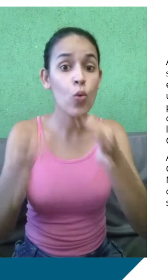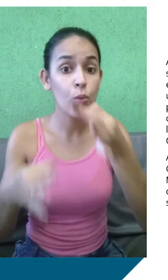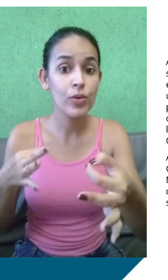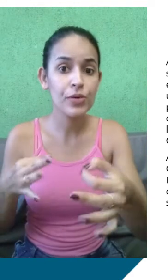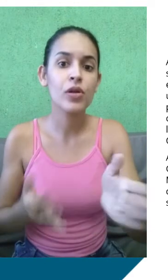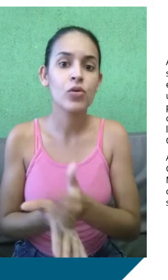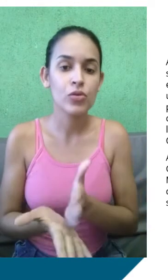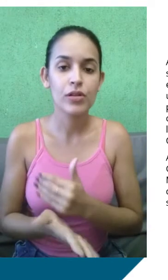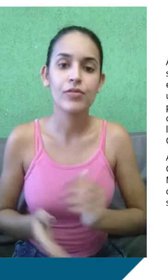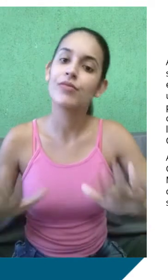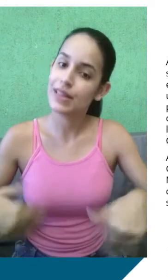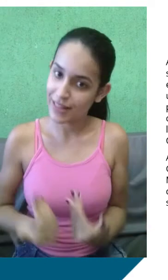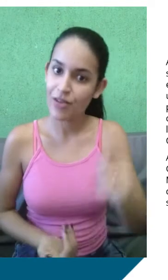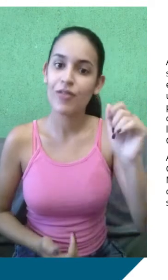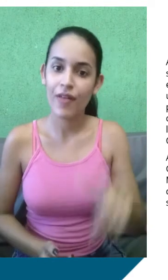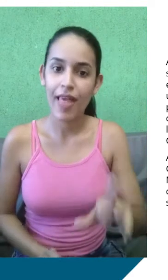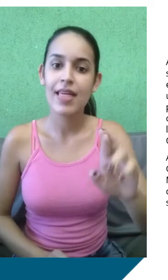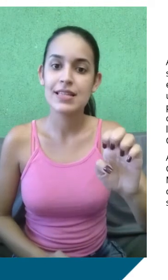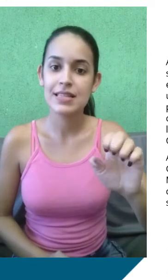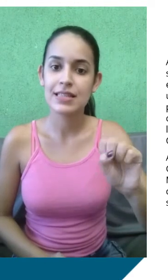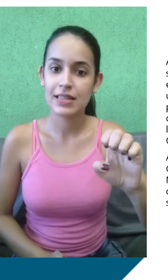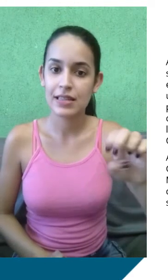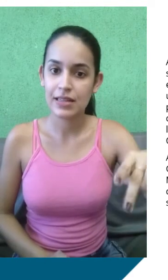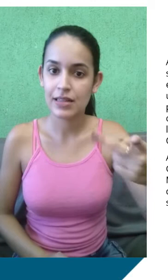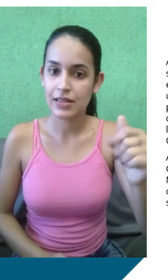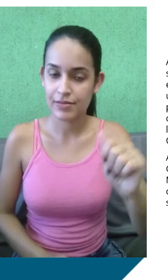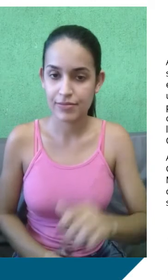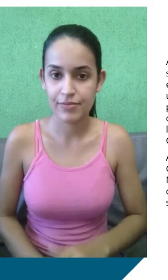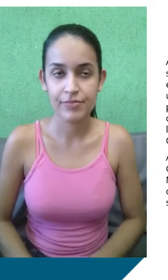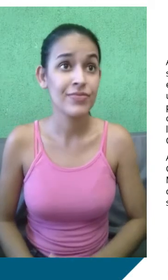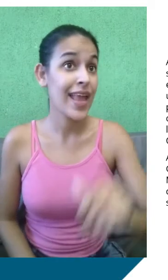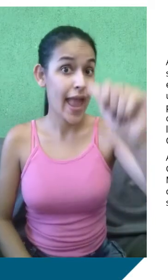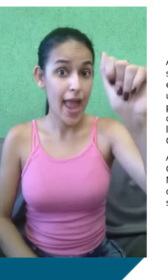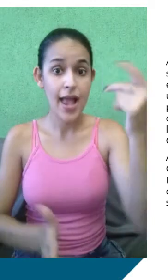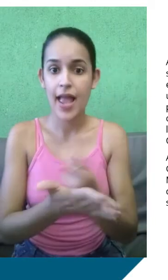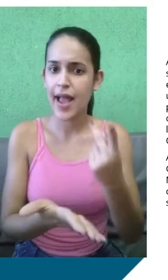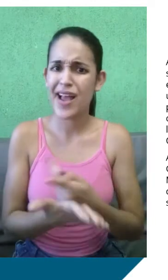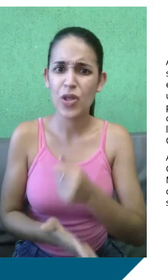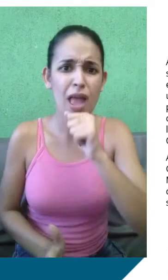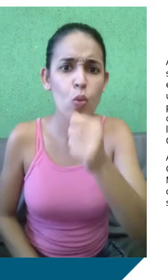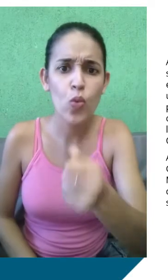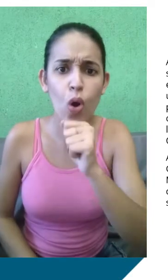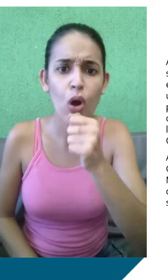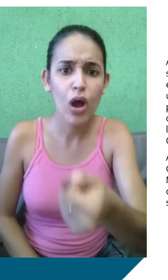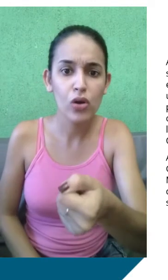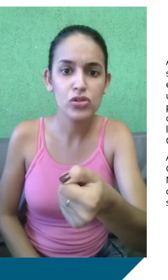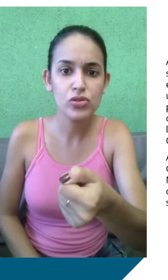distribuição corresponde à definição de resenha na alternativa. A opção A é incorreta,